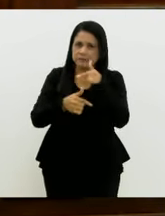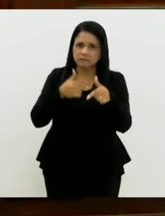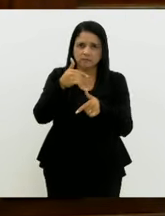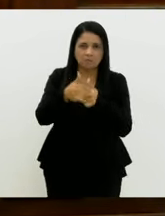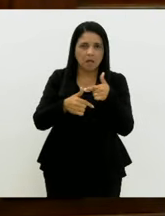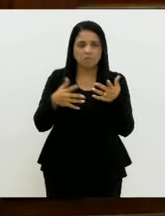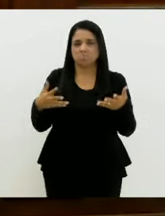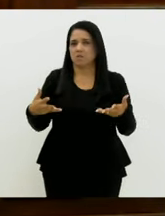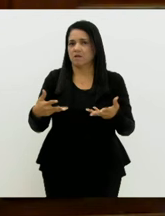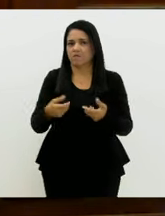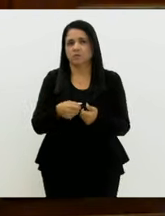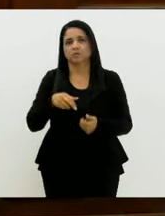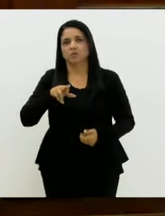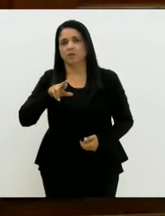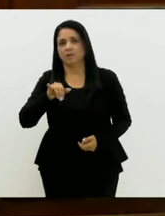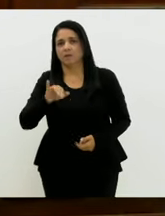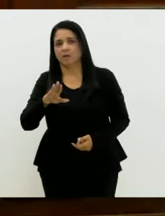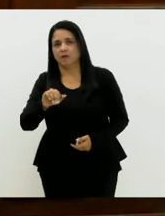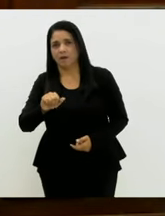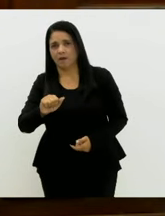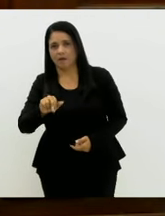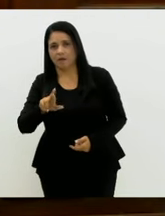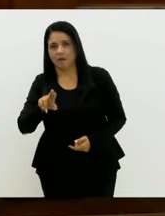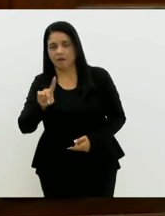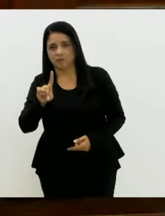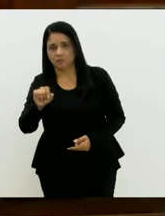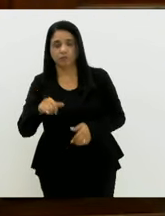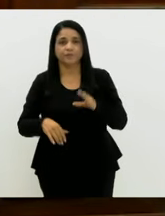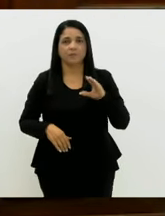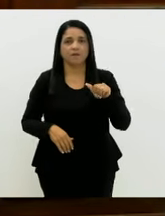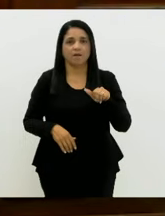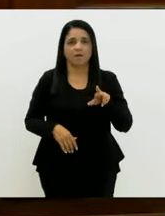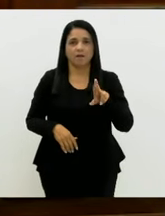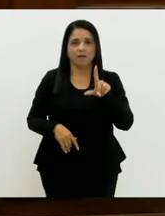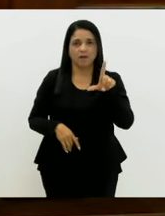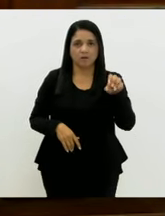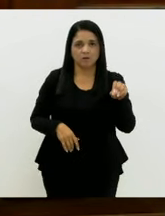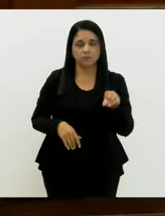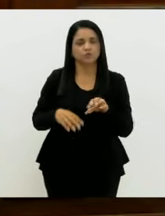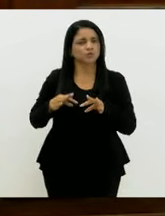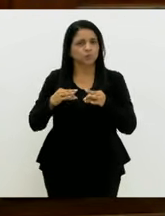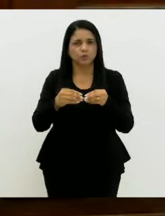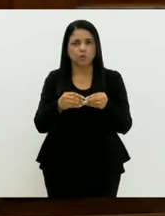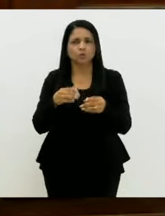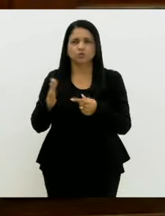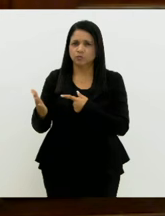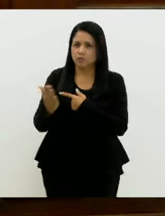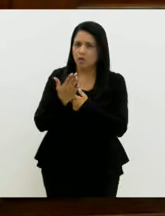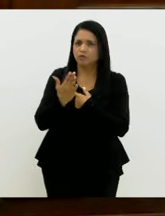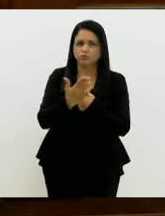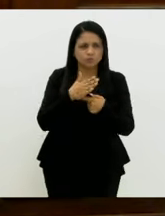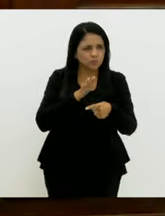imprescindível, o Ricardo, o Carlos, todos estiveram ali nos ajudando,